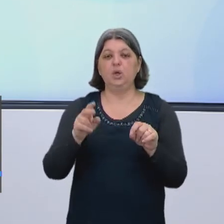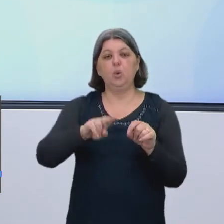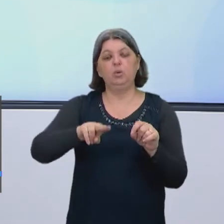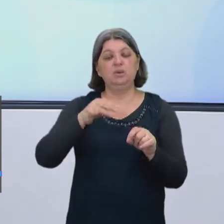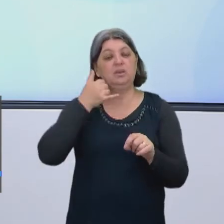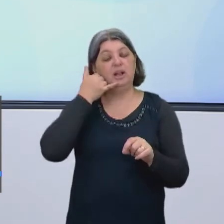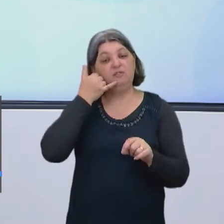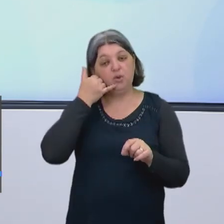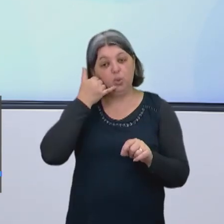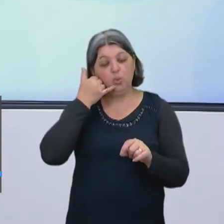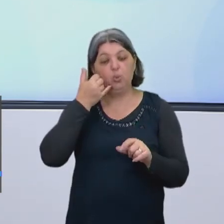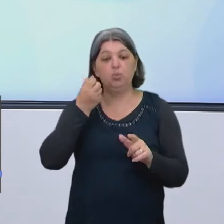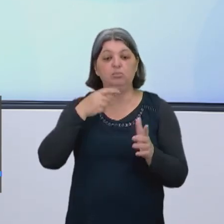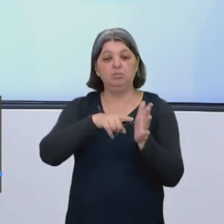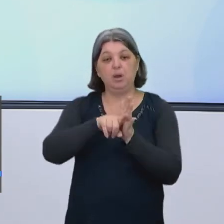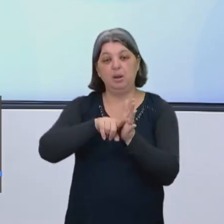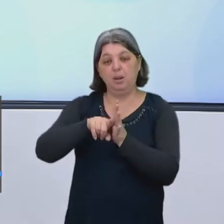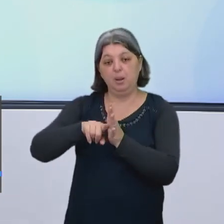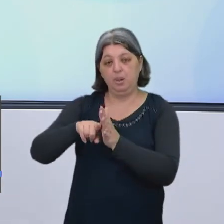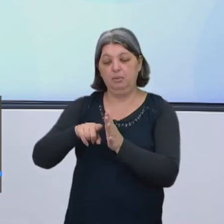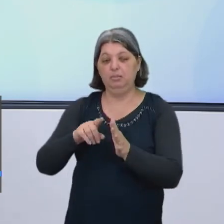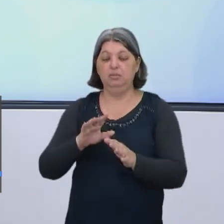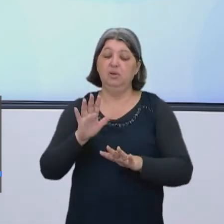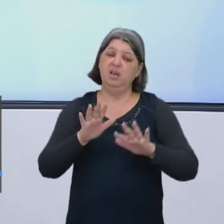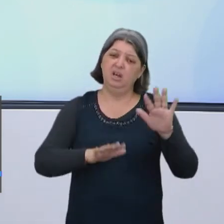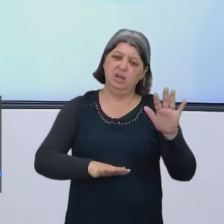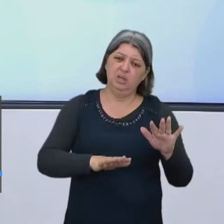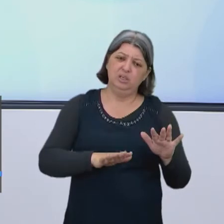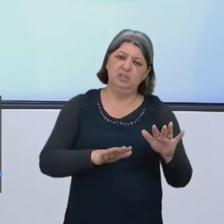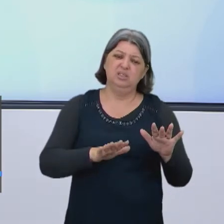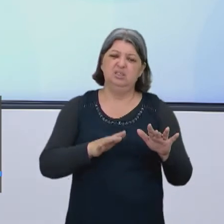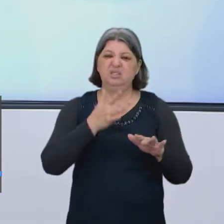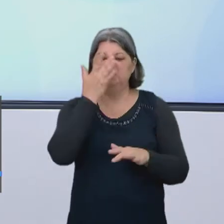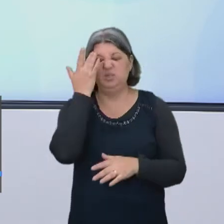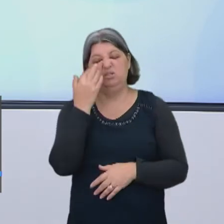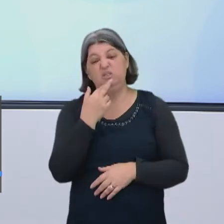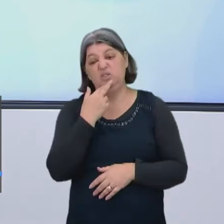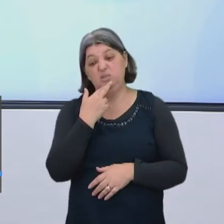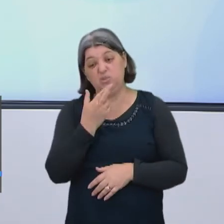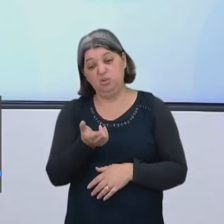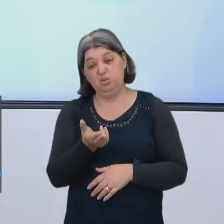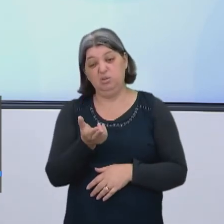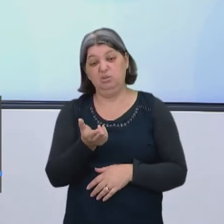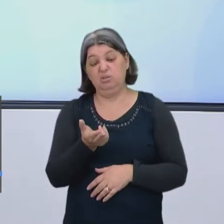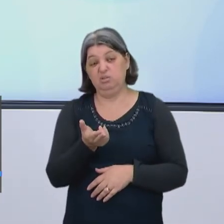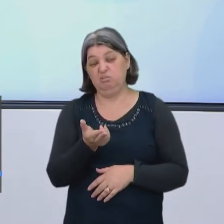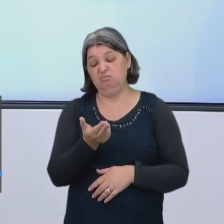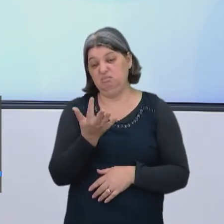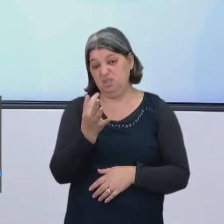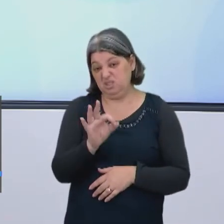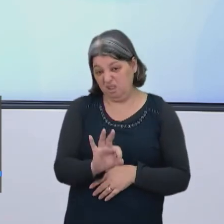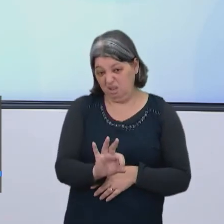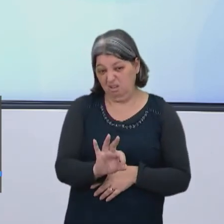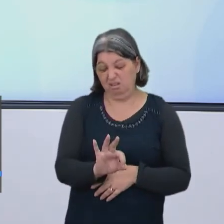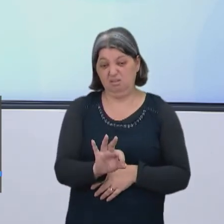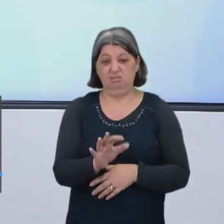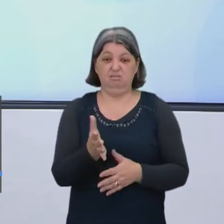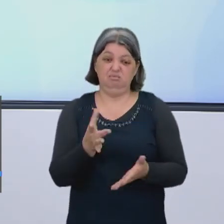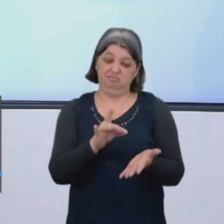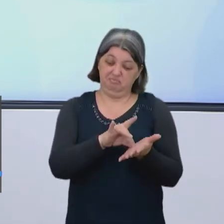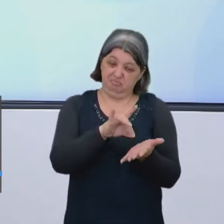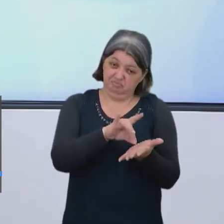telefone, né, ou por outras fontes, né? Às vezes a pessoa não responde com aquela fidelidade, né,